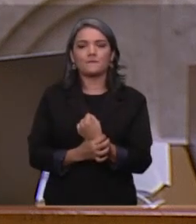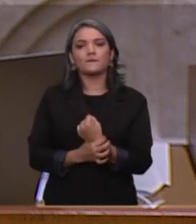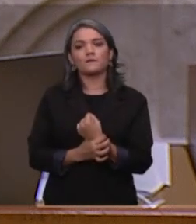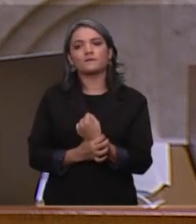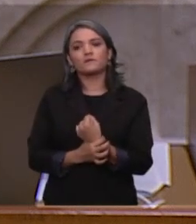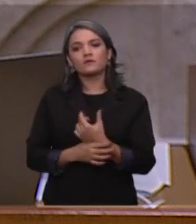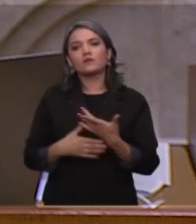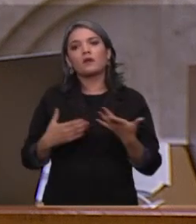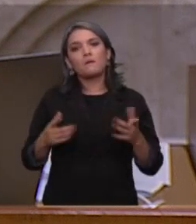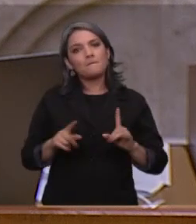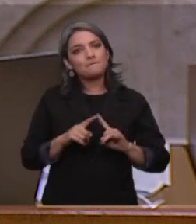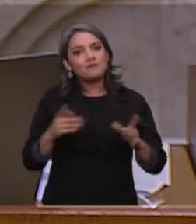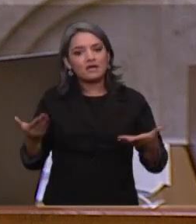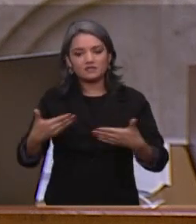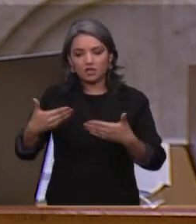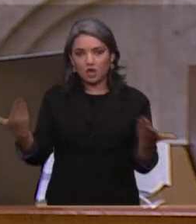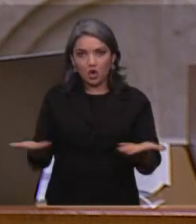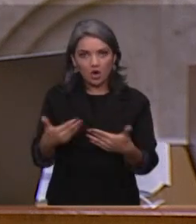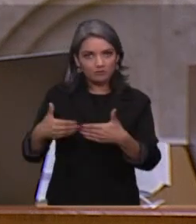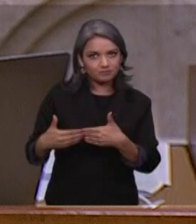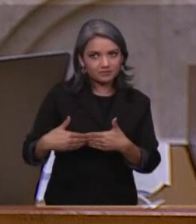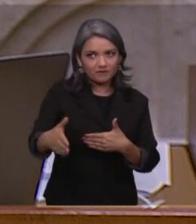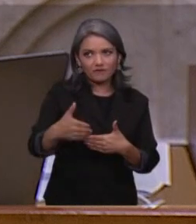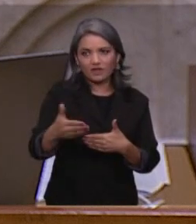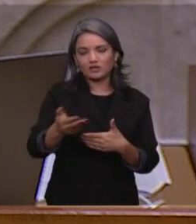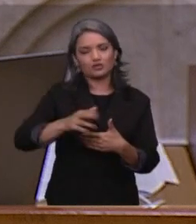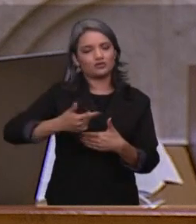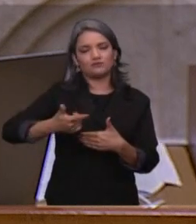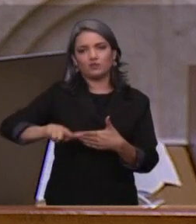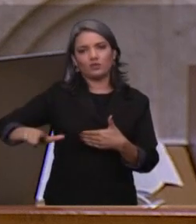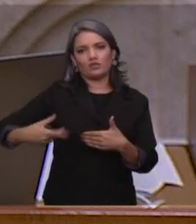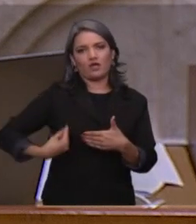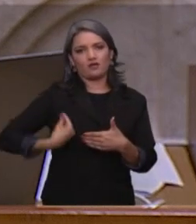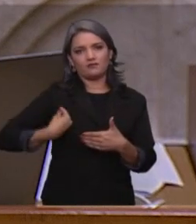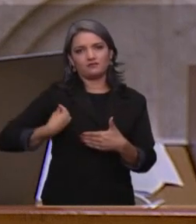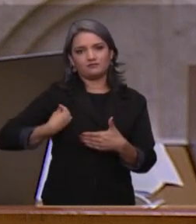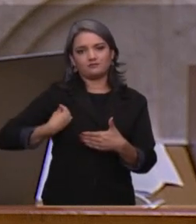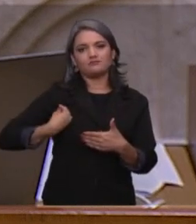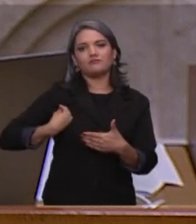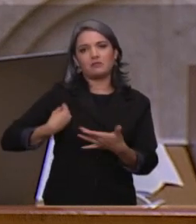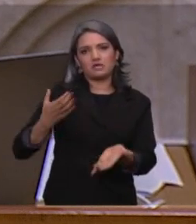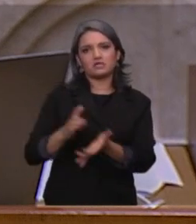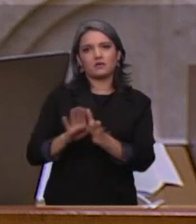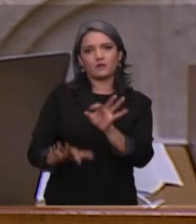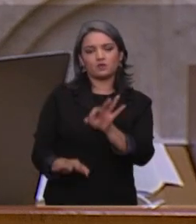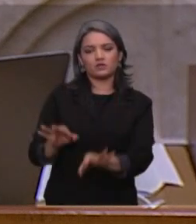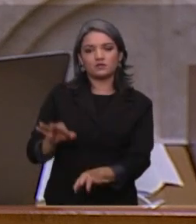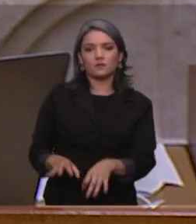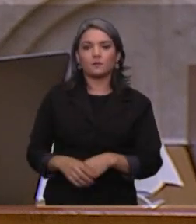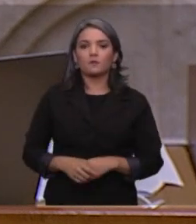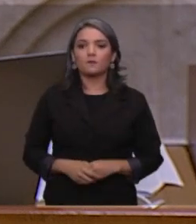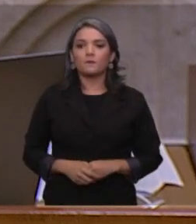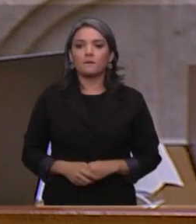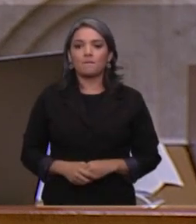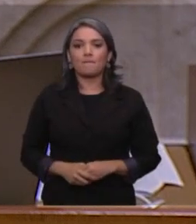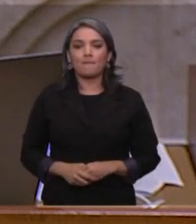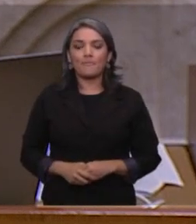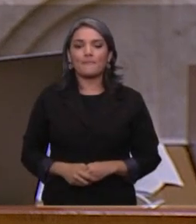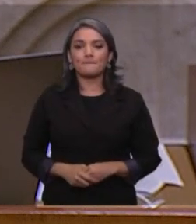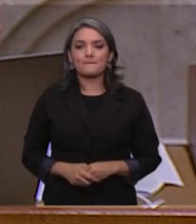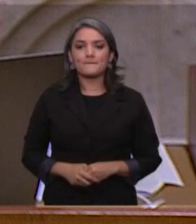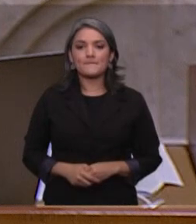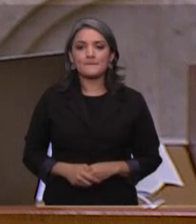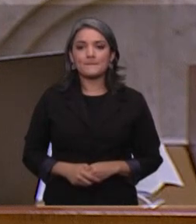não subsiste como instituição autônoma. Devo dizer que é basicamente, salvo a questão de ressalvar o ato jurídico